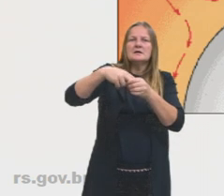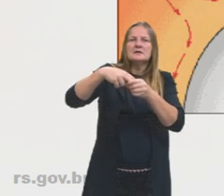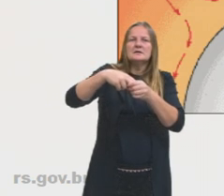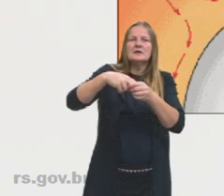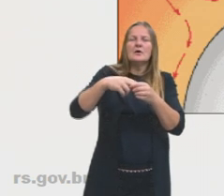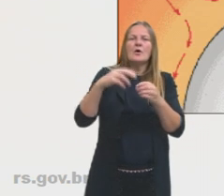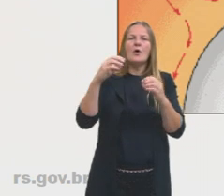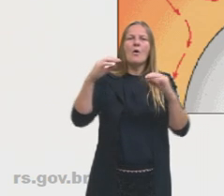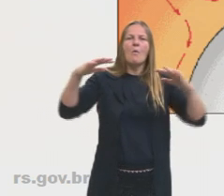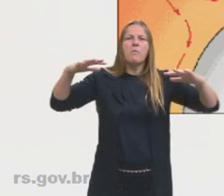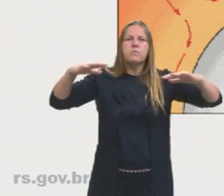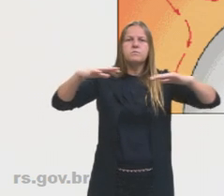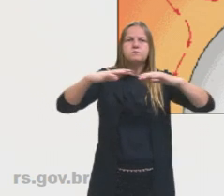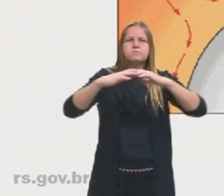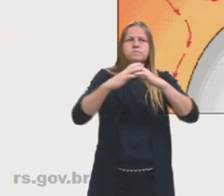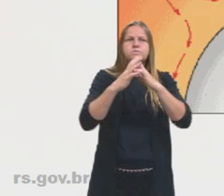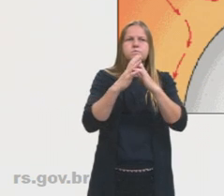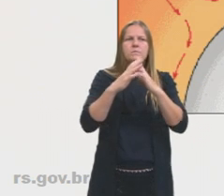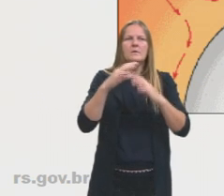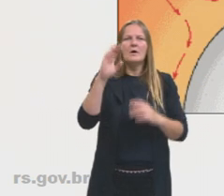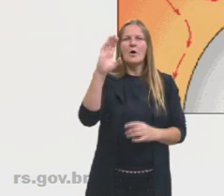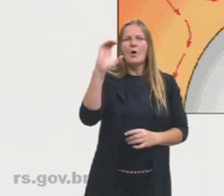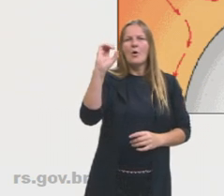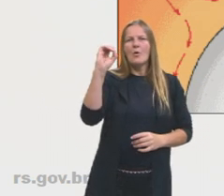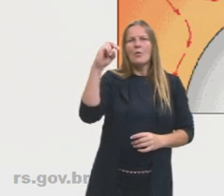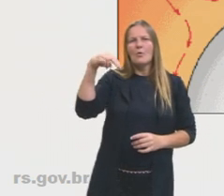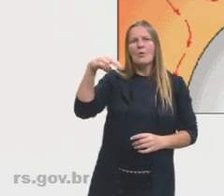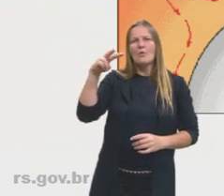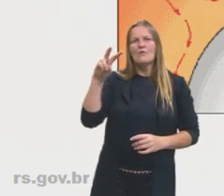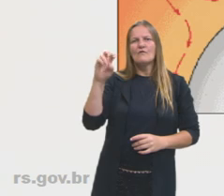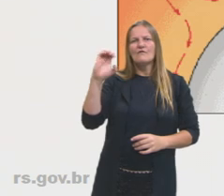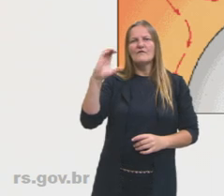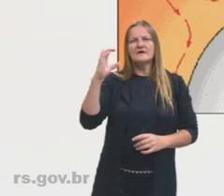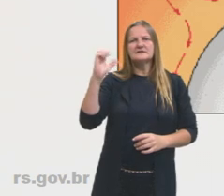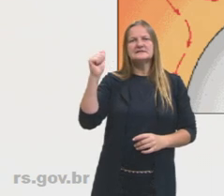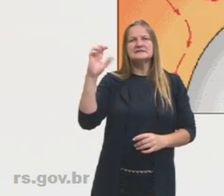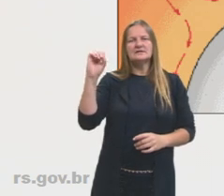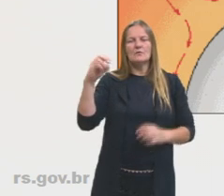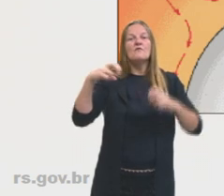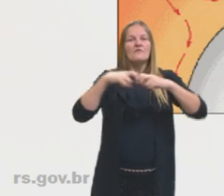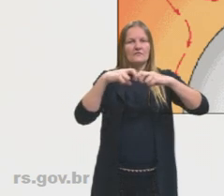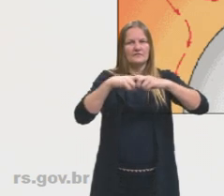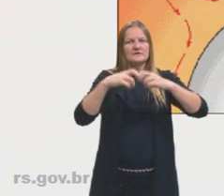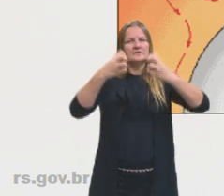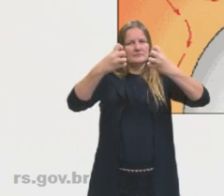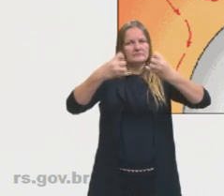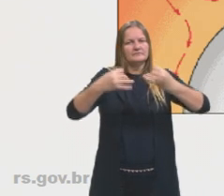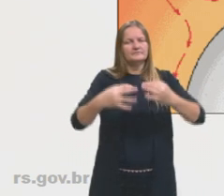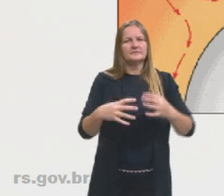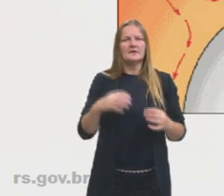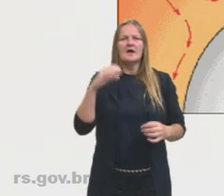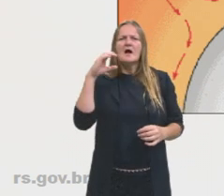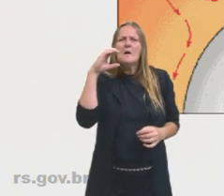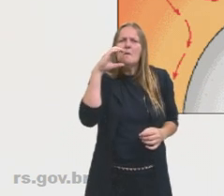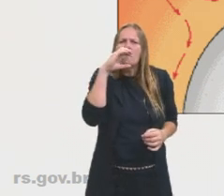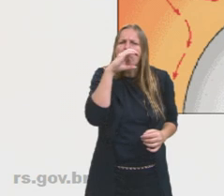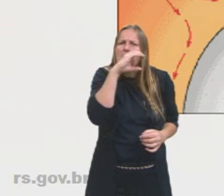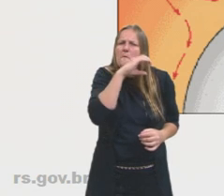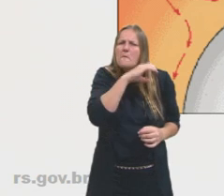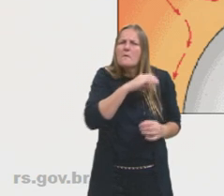tá Gorillaz ela gente convecção na física a grosso modo estabilizado esquenta